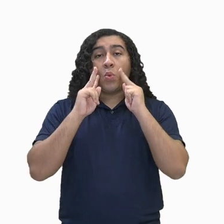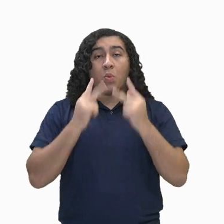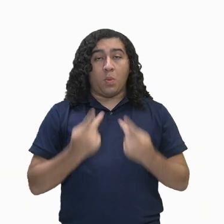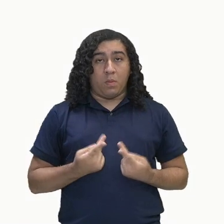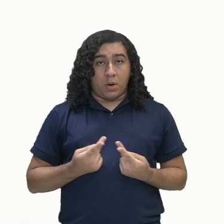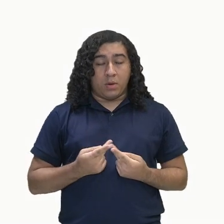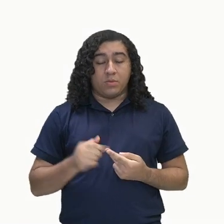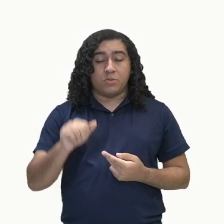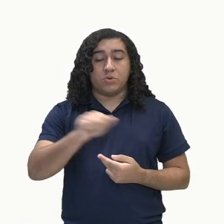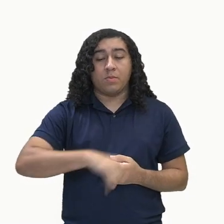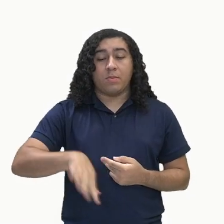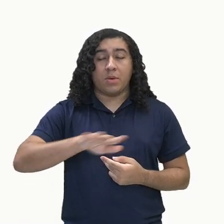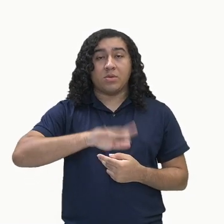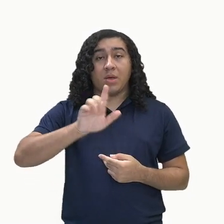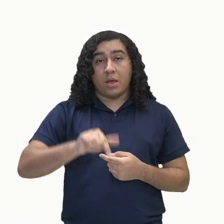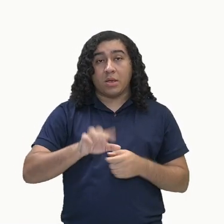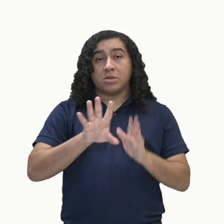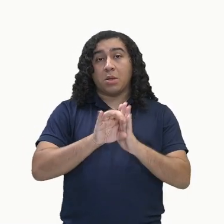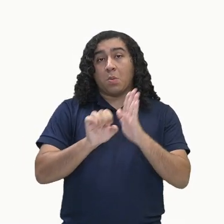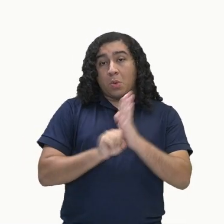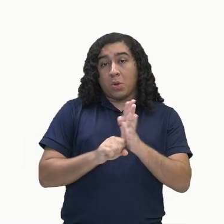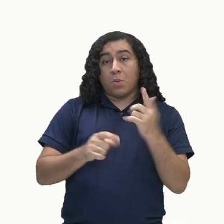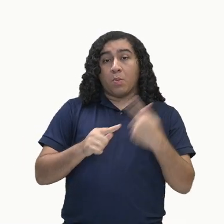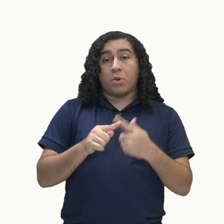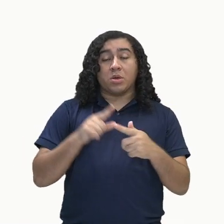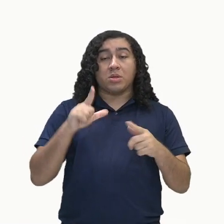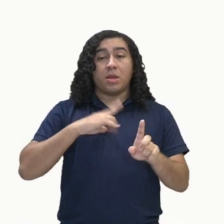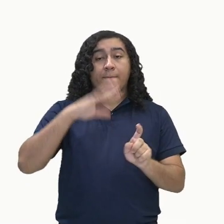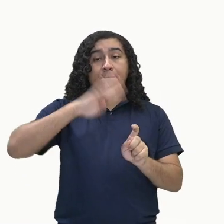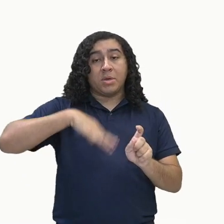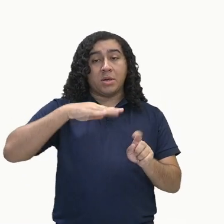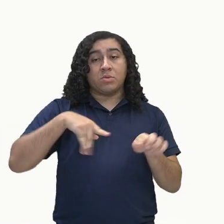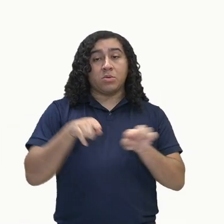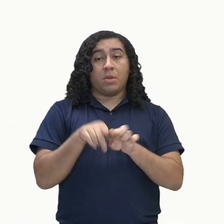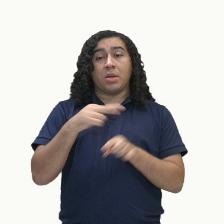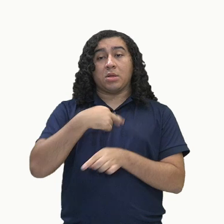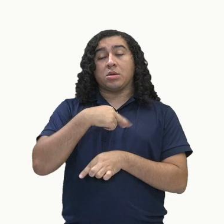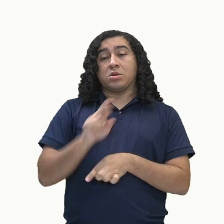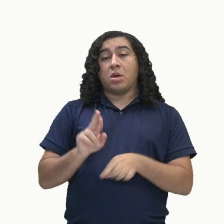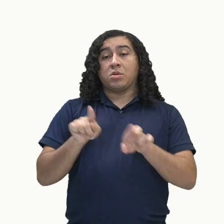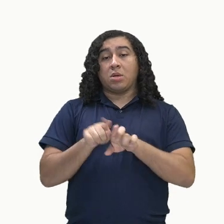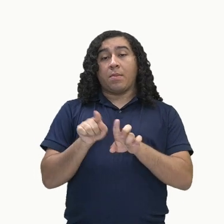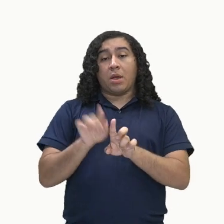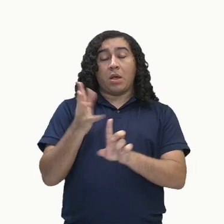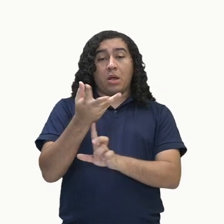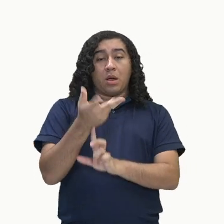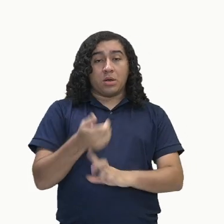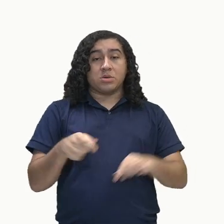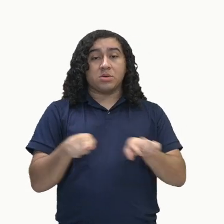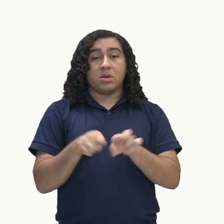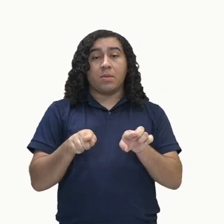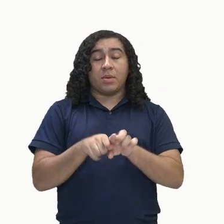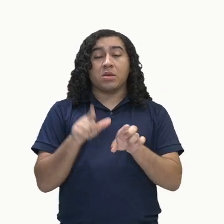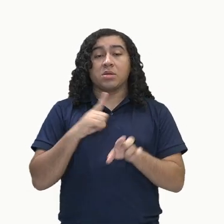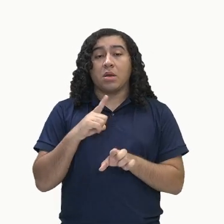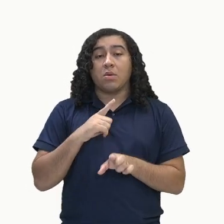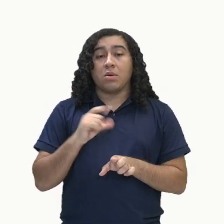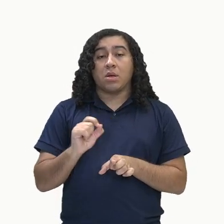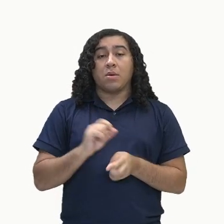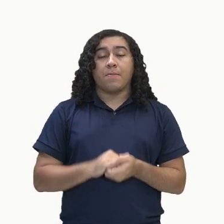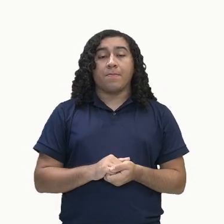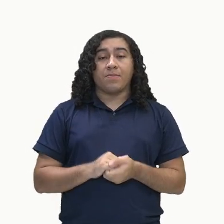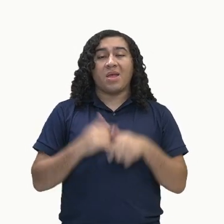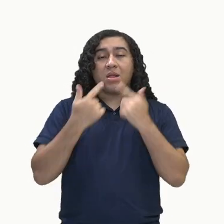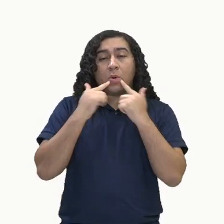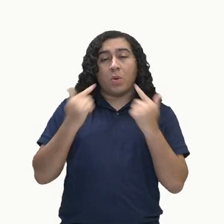mundo simbólico, porque tem os mitos, tem as religiões, tem a arte, a linguagem